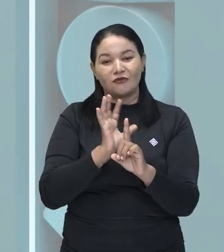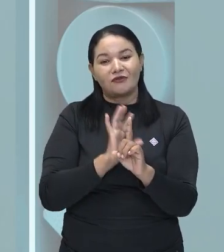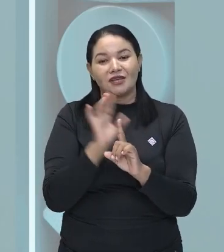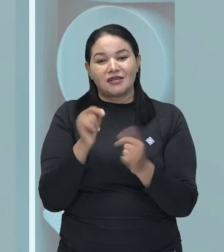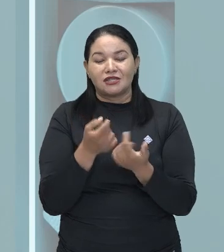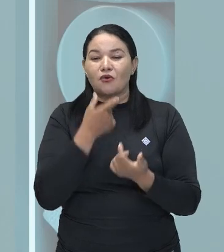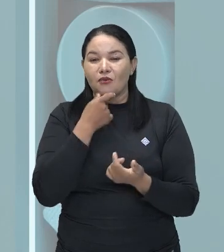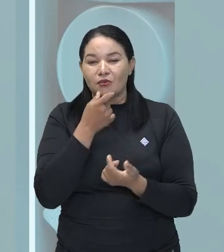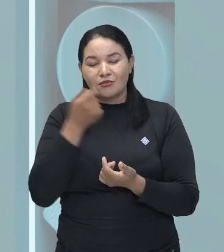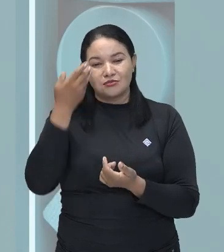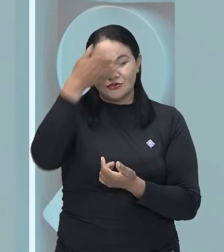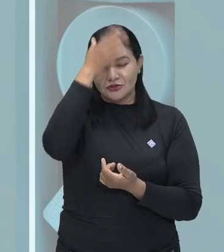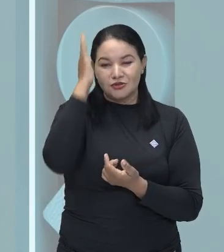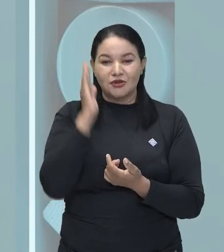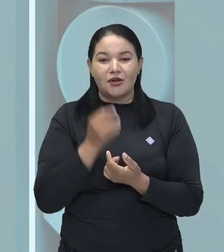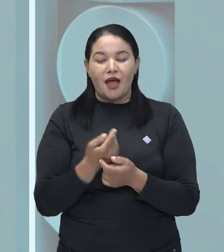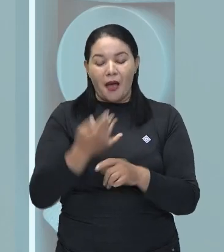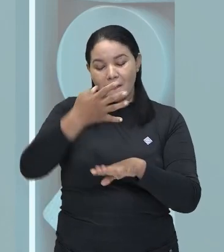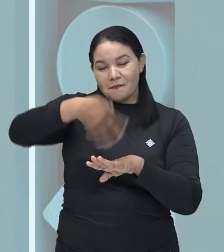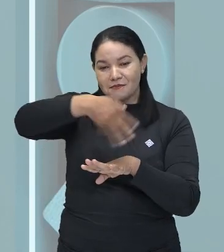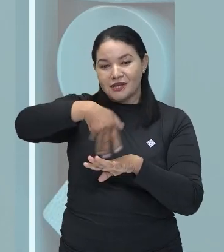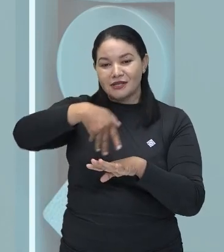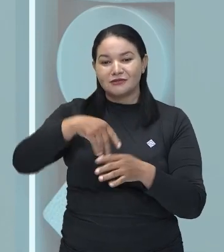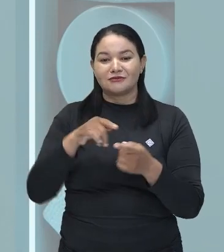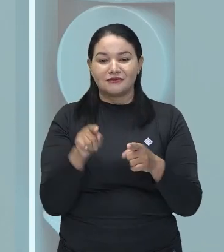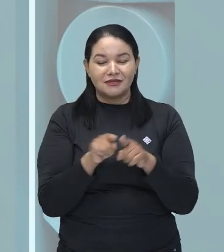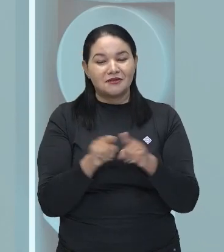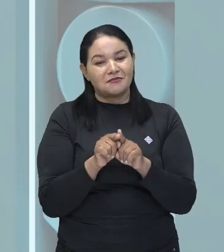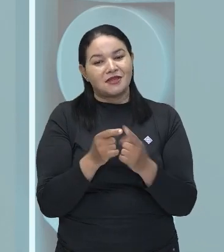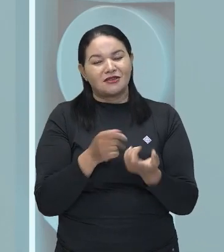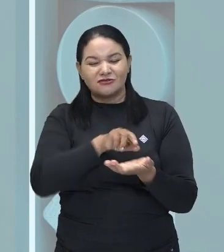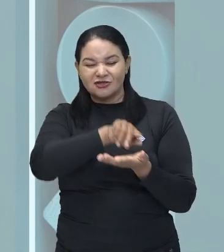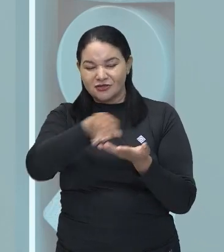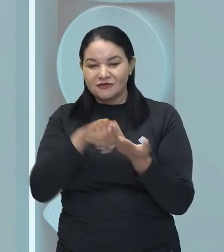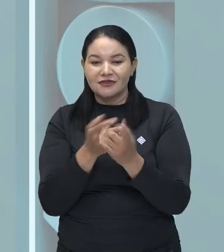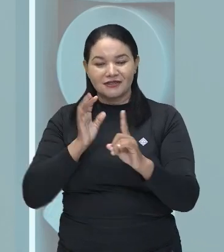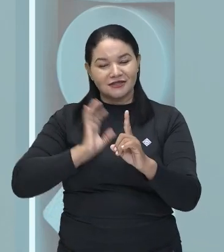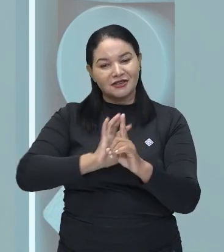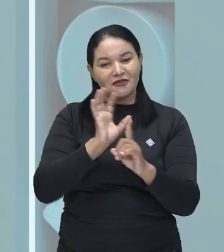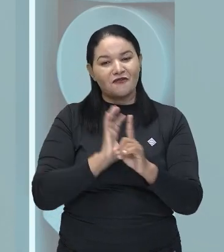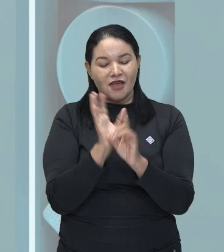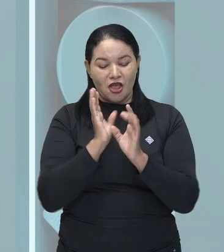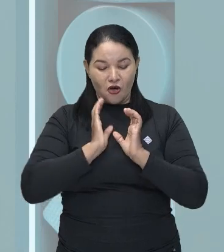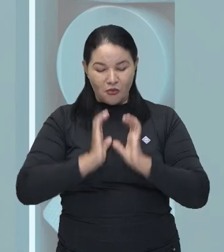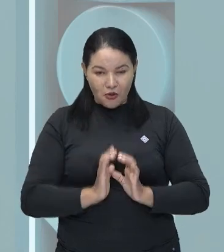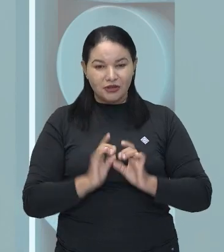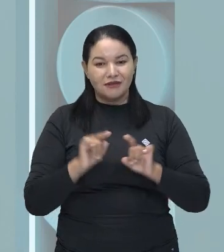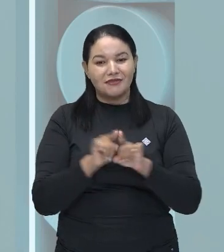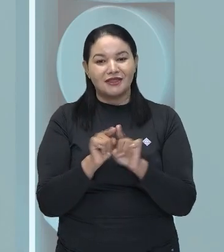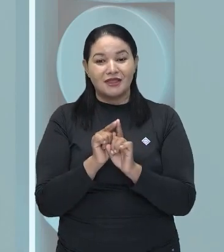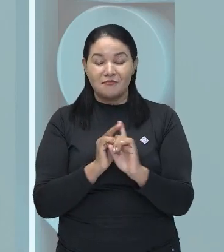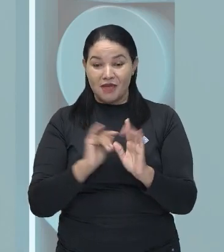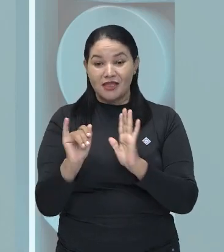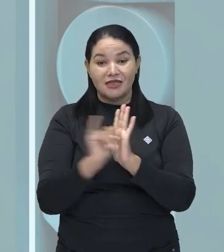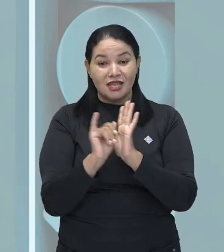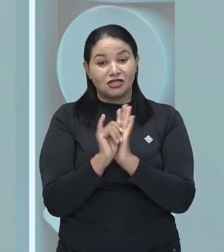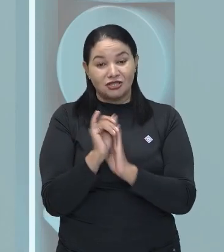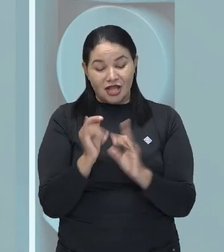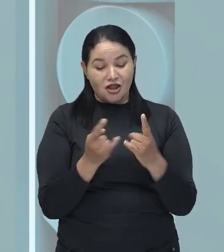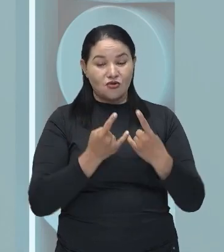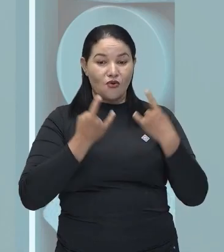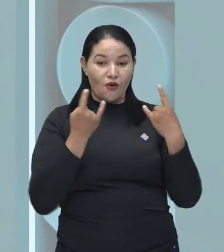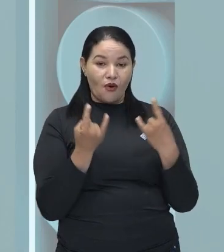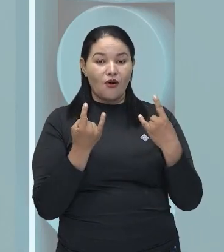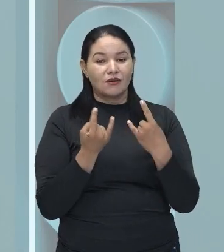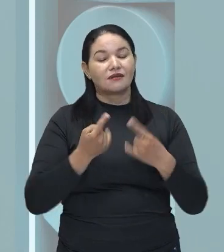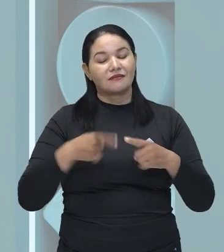Presley, Beatles, Rolling Stones, eles trouxeram um pouco, né, desse comportamento, dessa identidade do rock